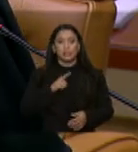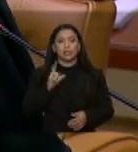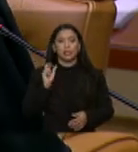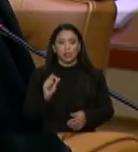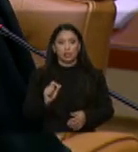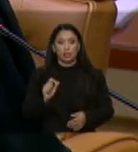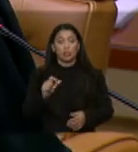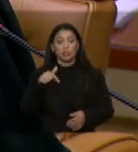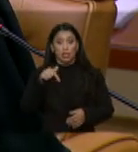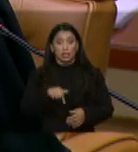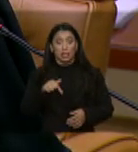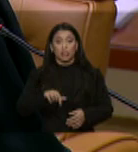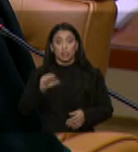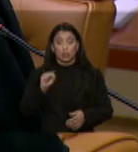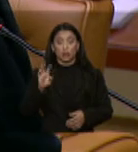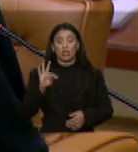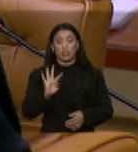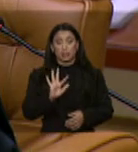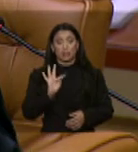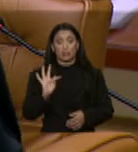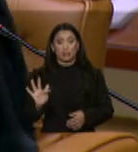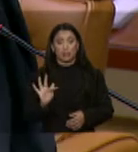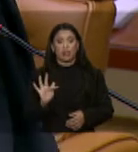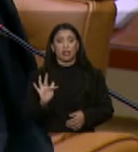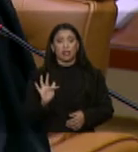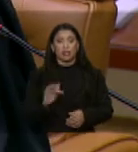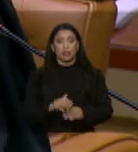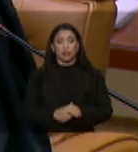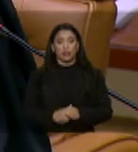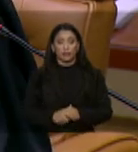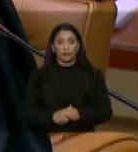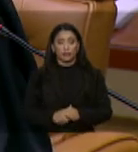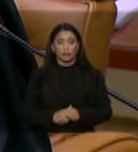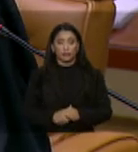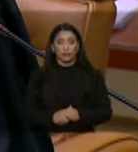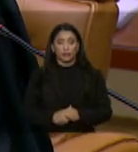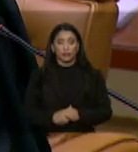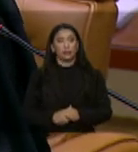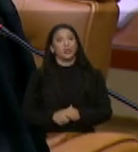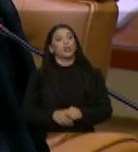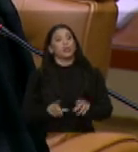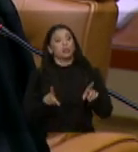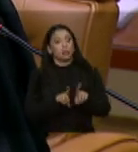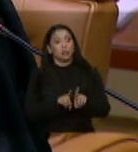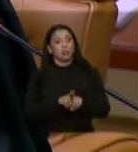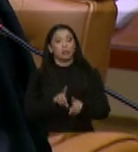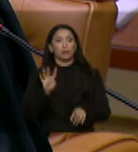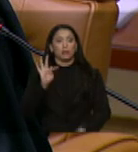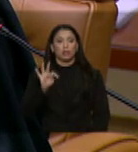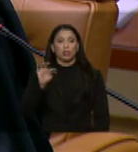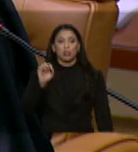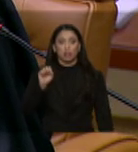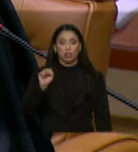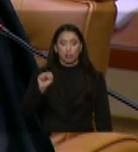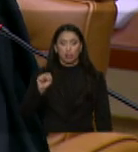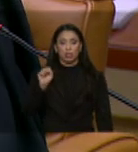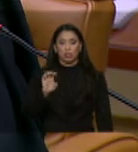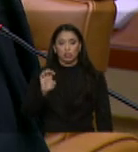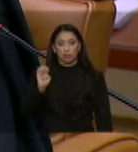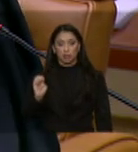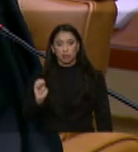aqui por parte do Supremo Tribunal Federal Quanto é do Tribunal Superior Eleitoral foi um cumpridas e uma delas